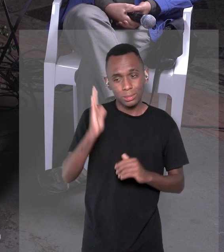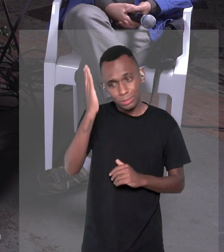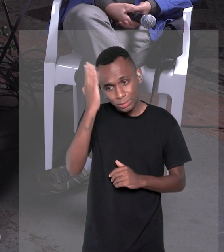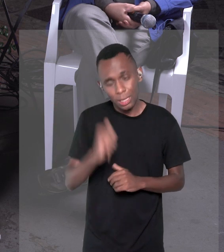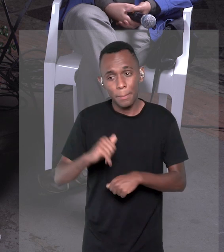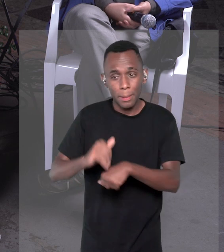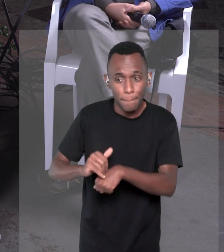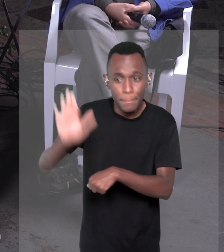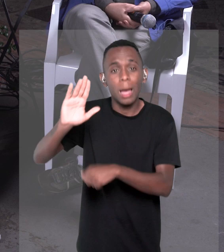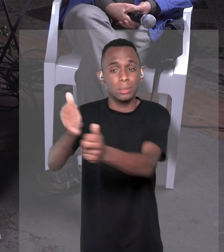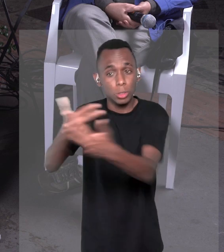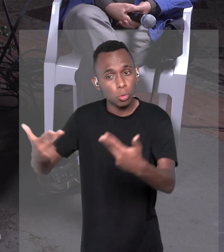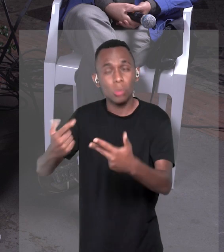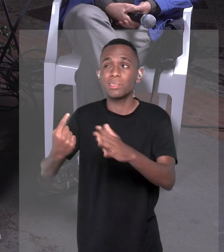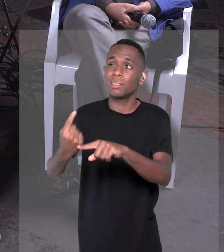desculpa,